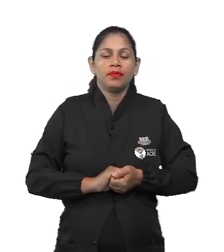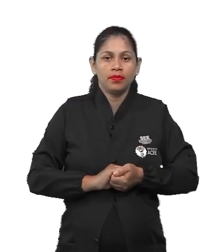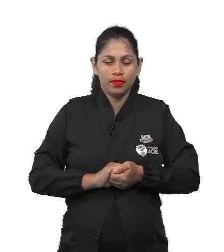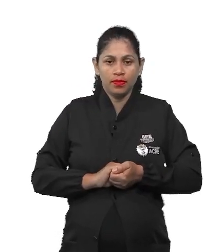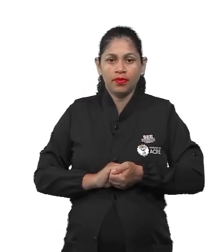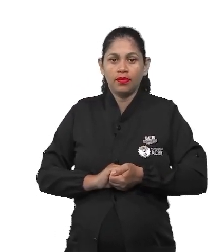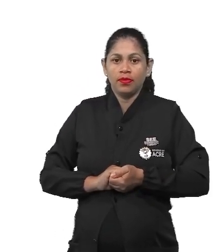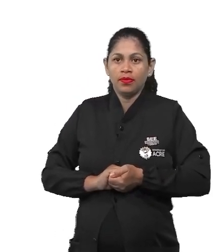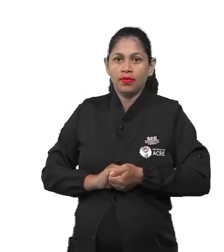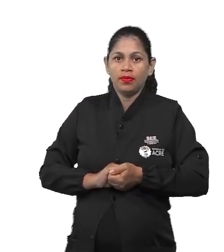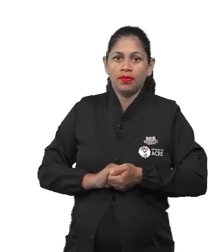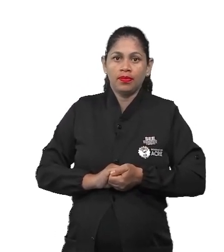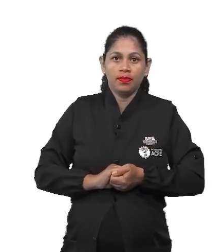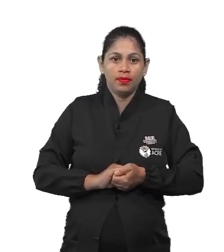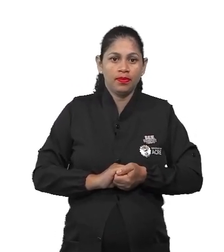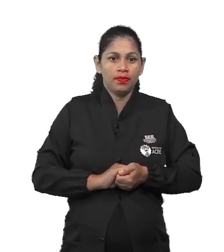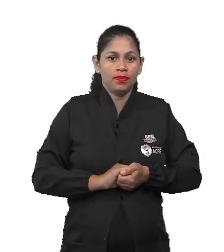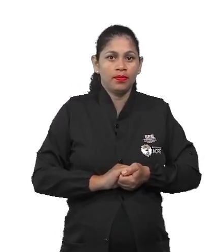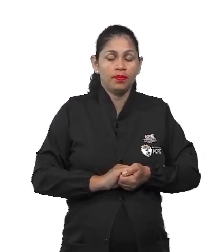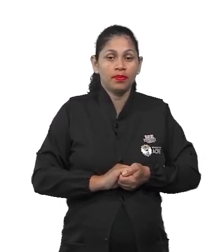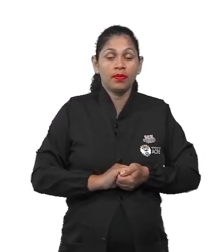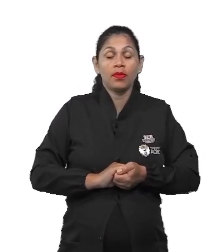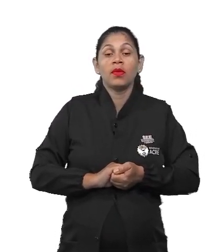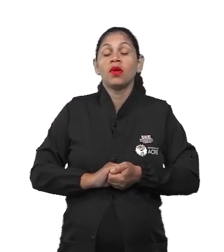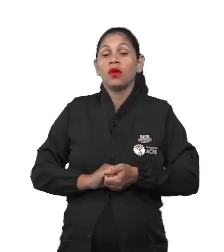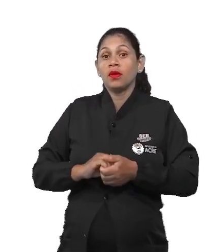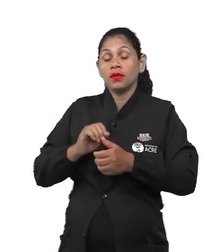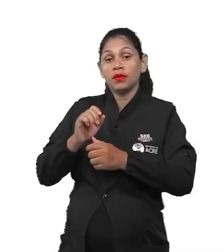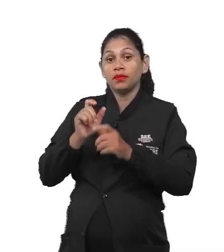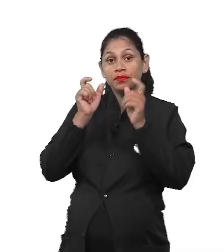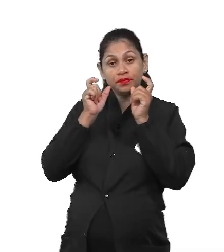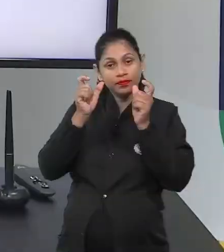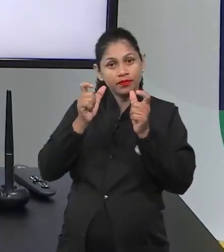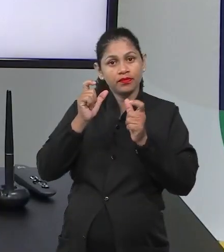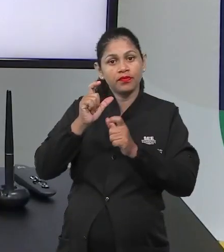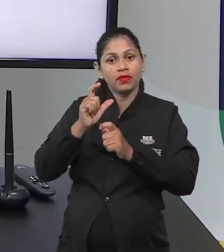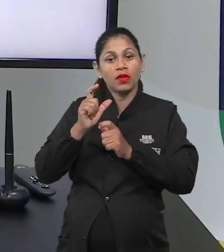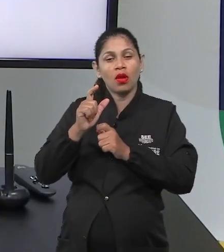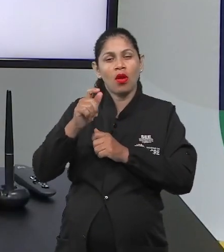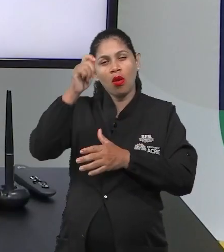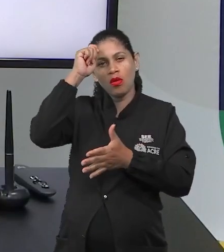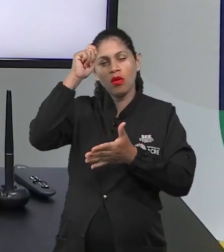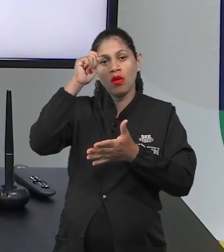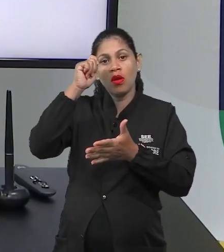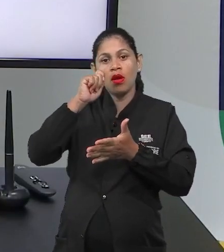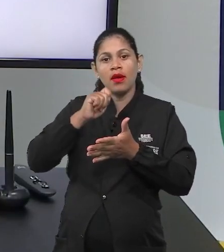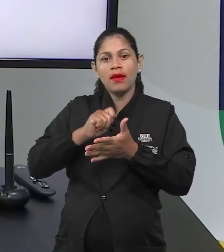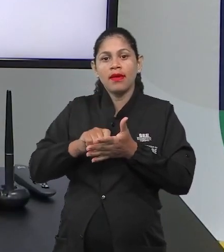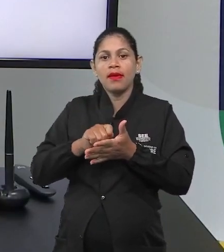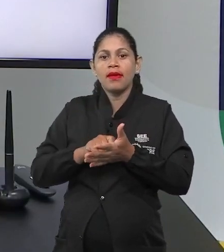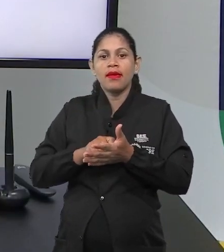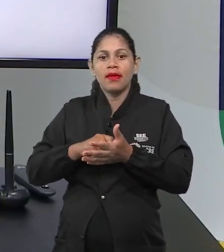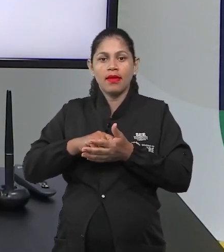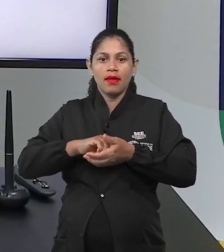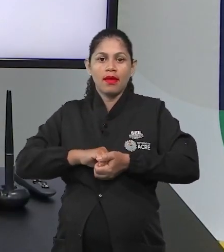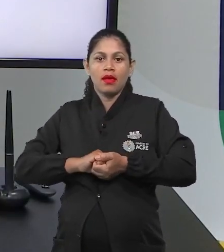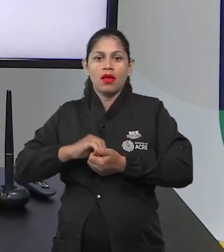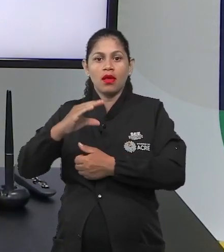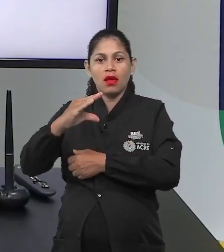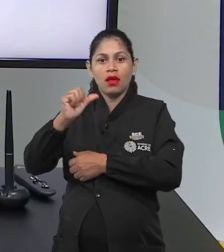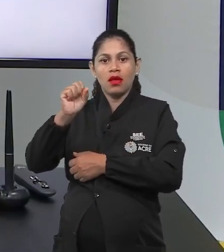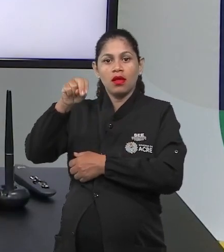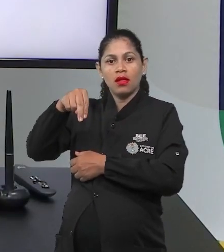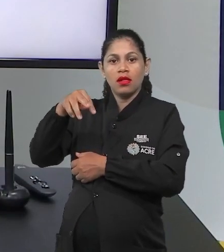de Canterbury. Para vocês terem uma ideia, Canterbury é uma cidade que fica localizada